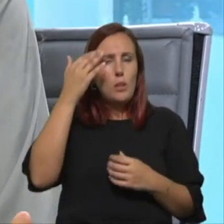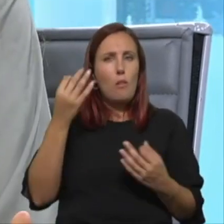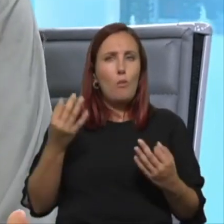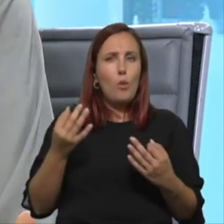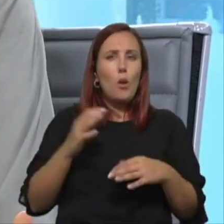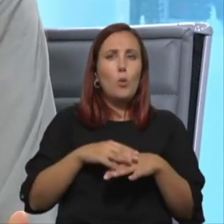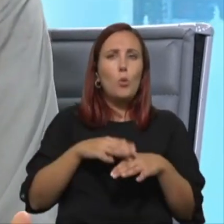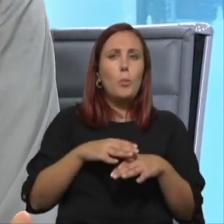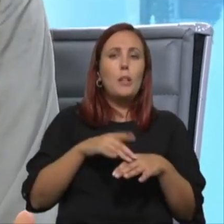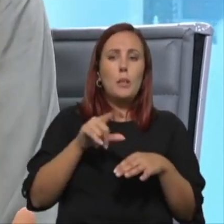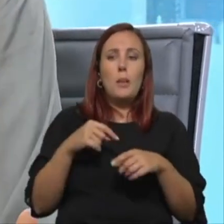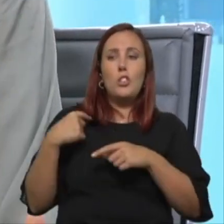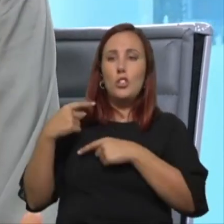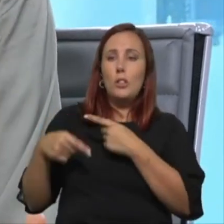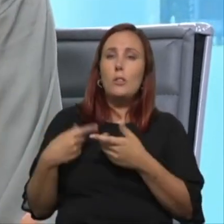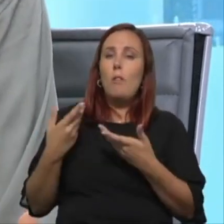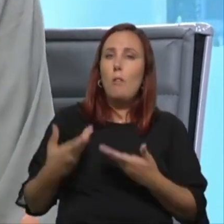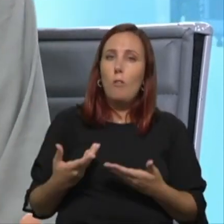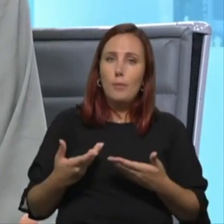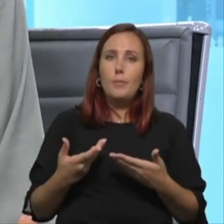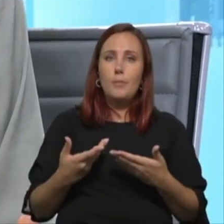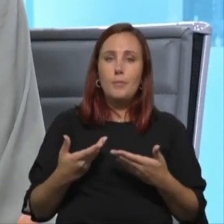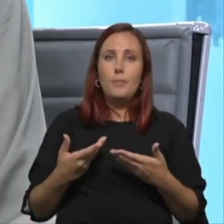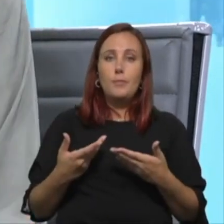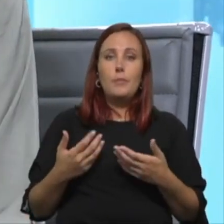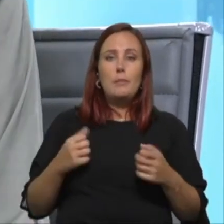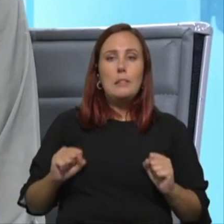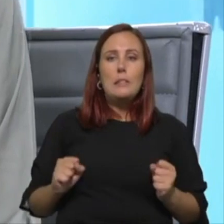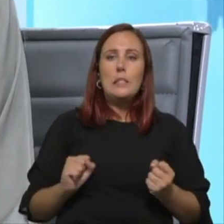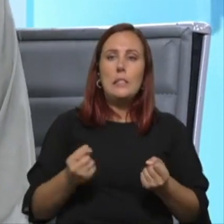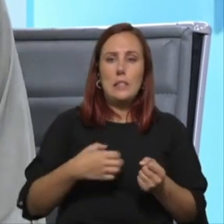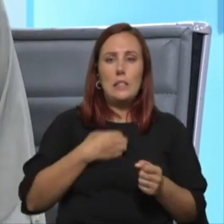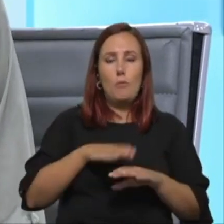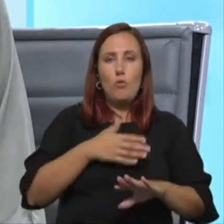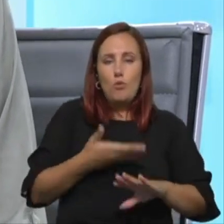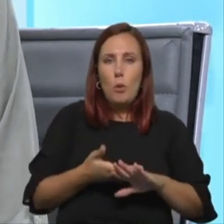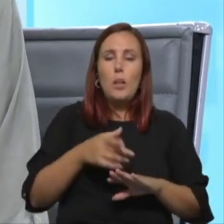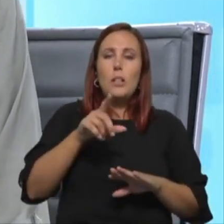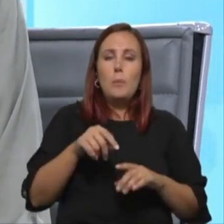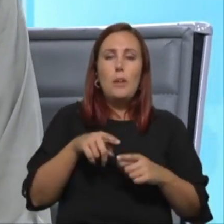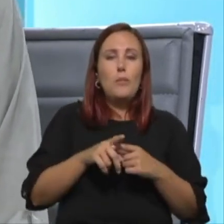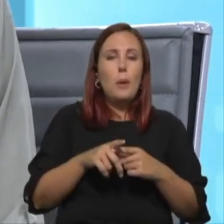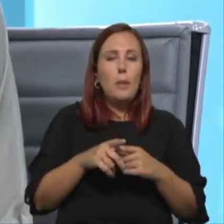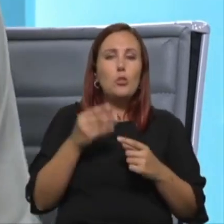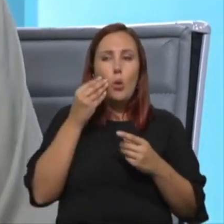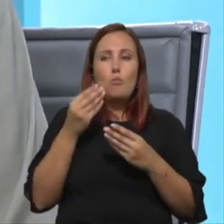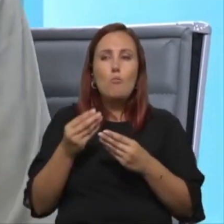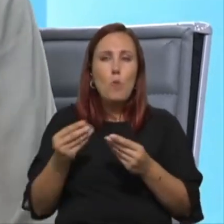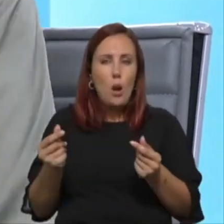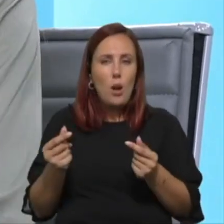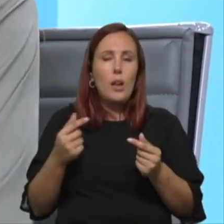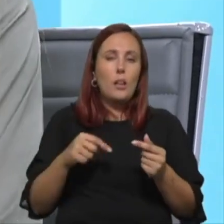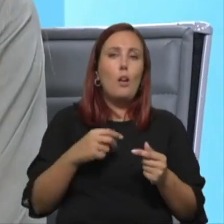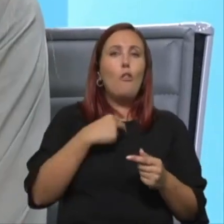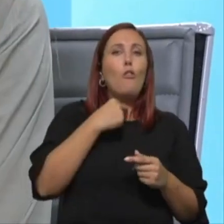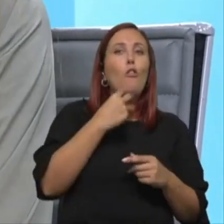geração também, ao mesmo tempo que está sob maior stress, também tem mais ferramentas para lidar com este stress. E pode erguer a sua voz.